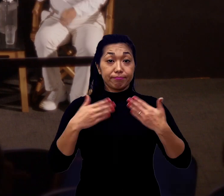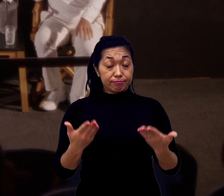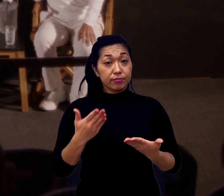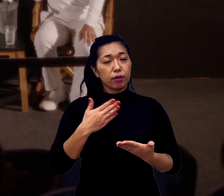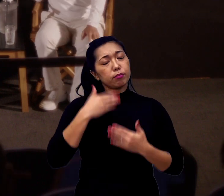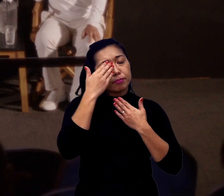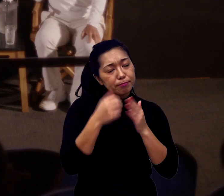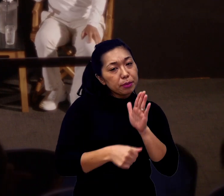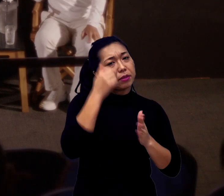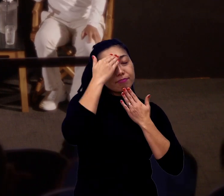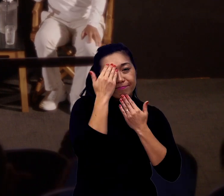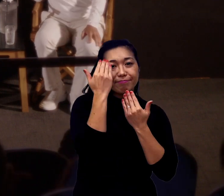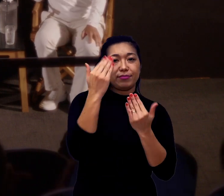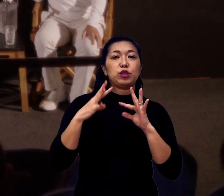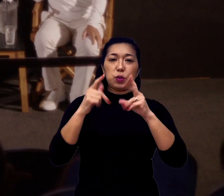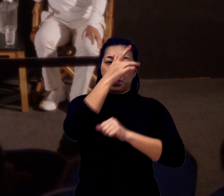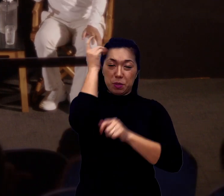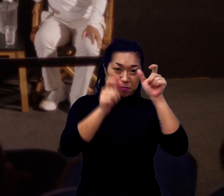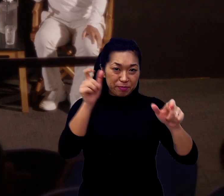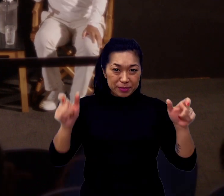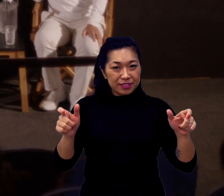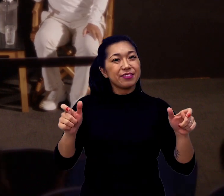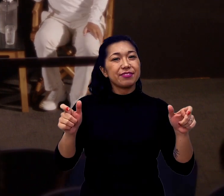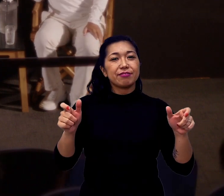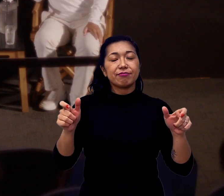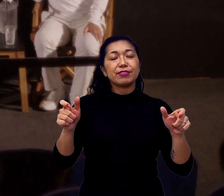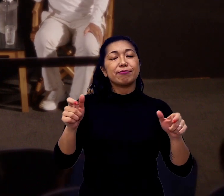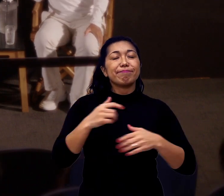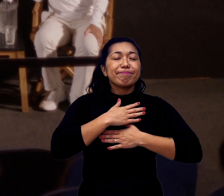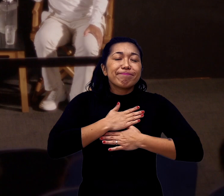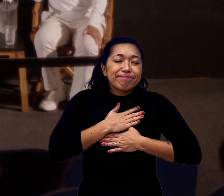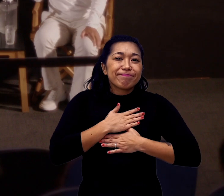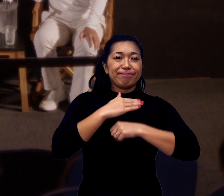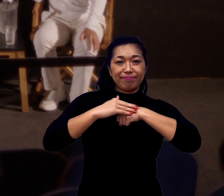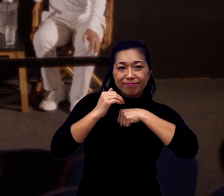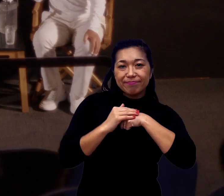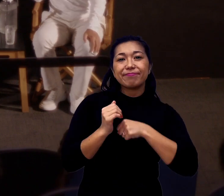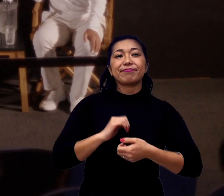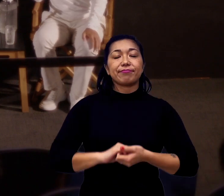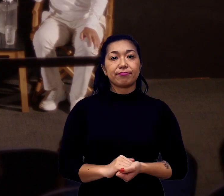Bom, gente, primeiro agradecer todo mundo que está aqui, várias pessoas muito queridas.